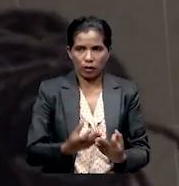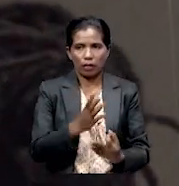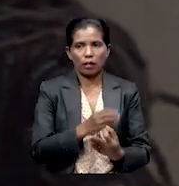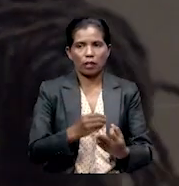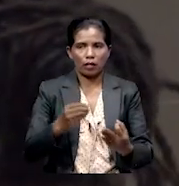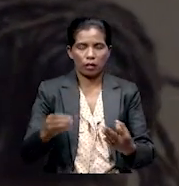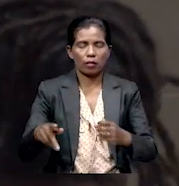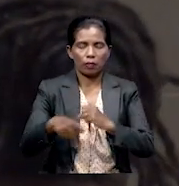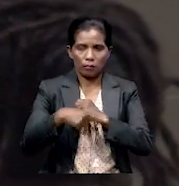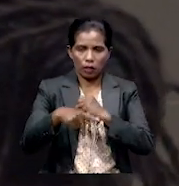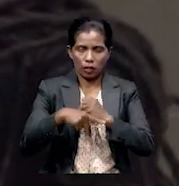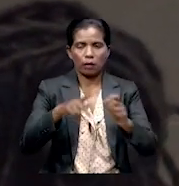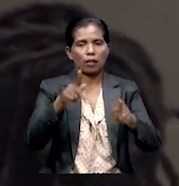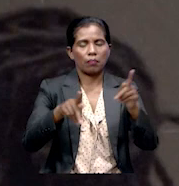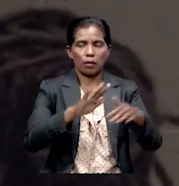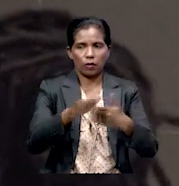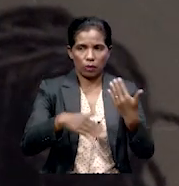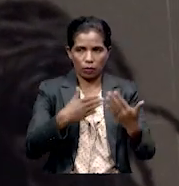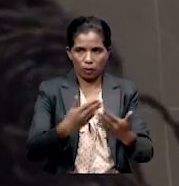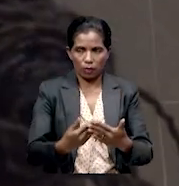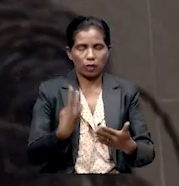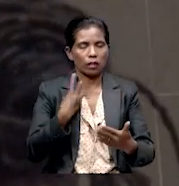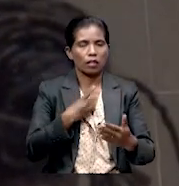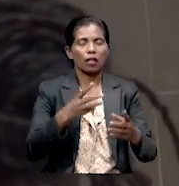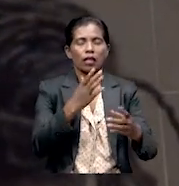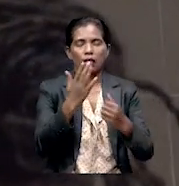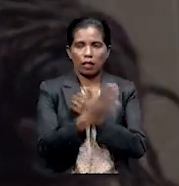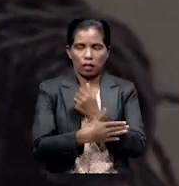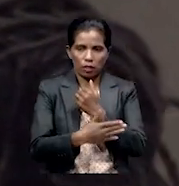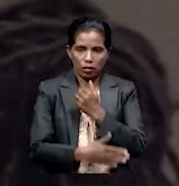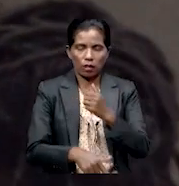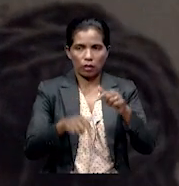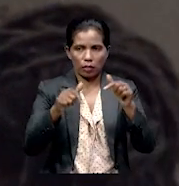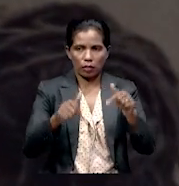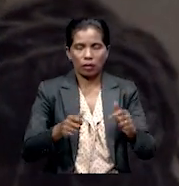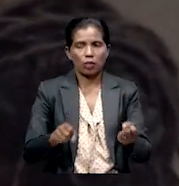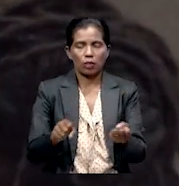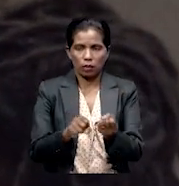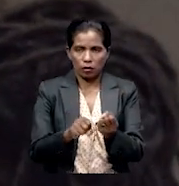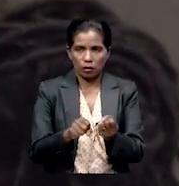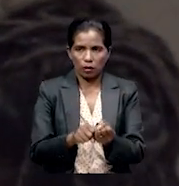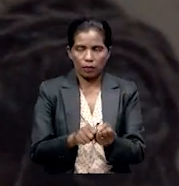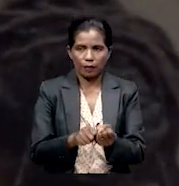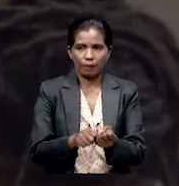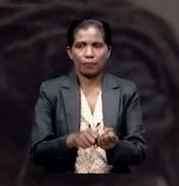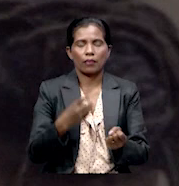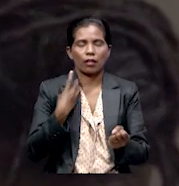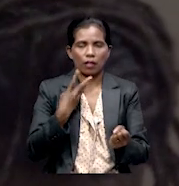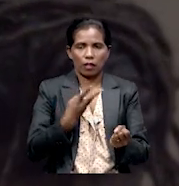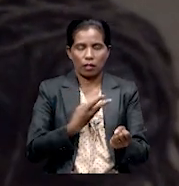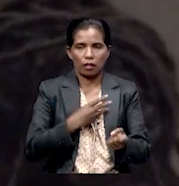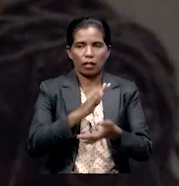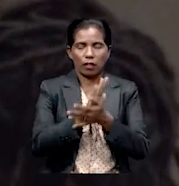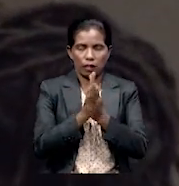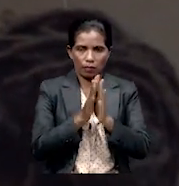Tudo, para a Ema, o Tudo, não é para a Itaniana, o nome também, não nos contribui, Itaniana,